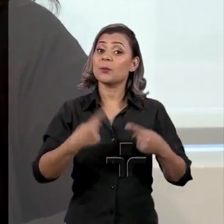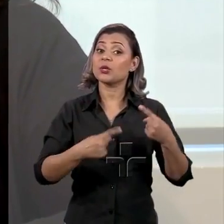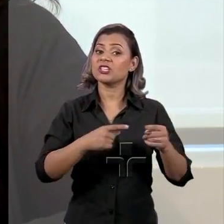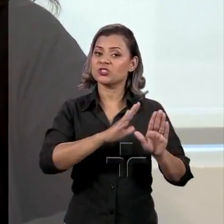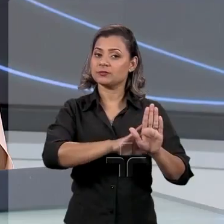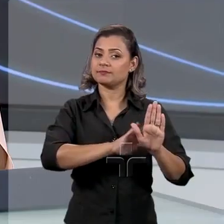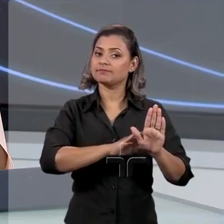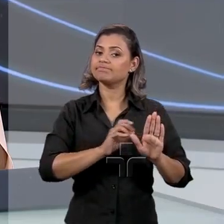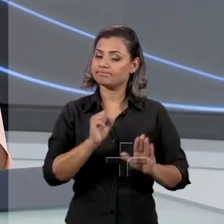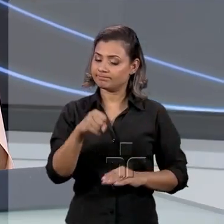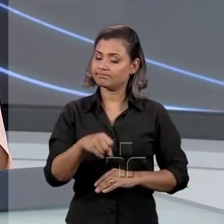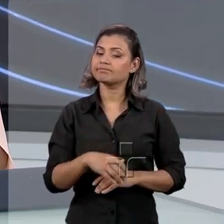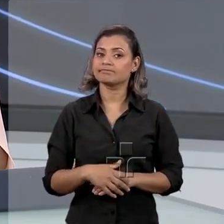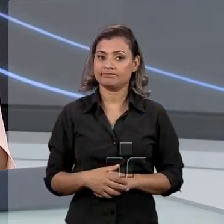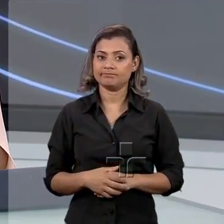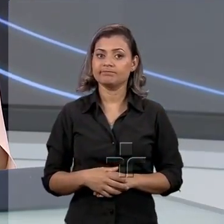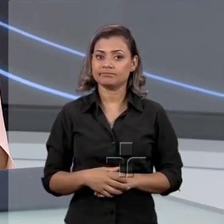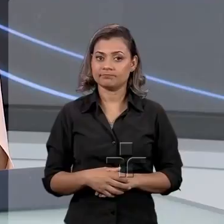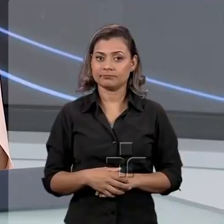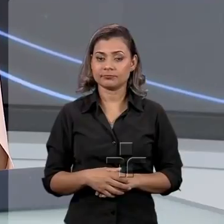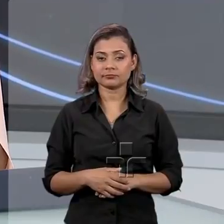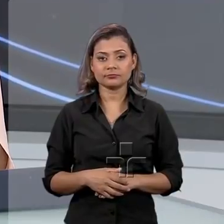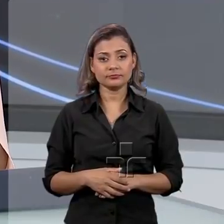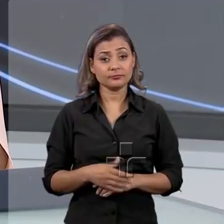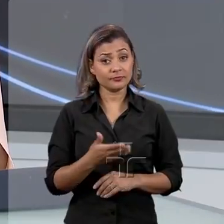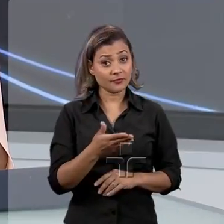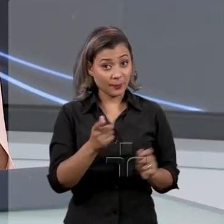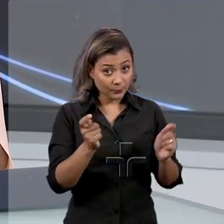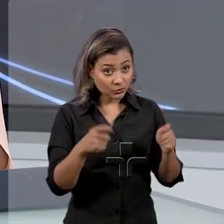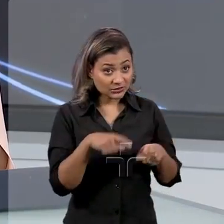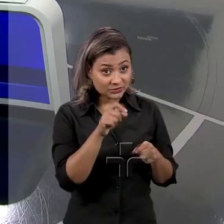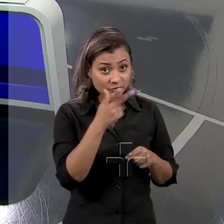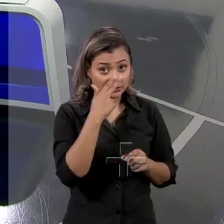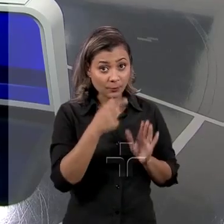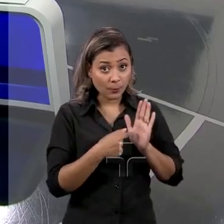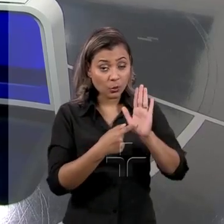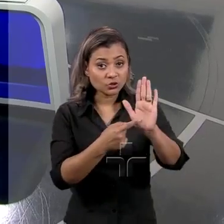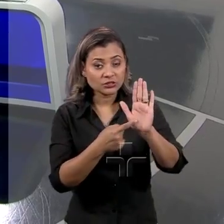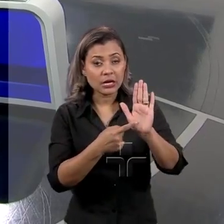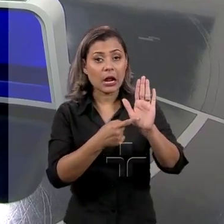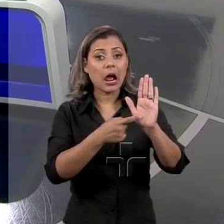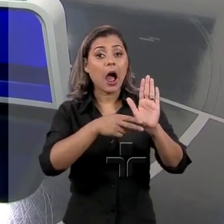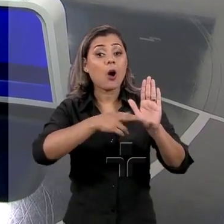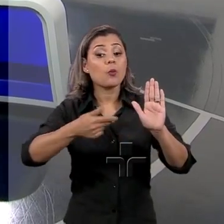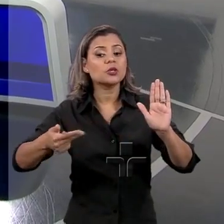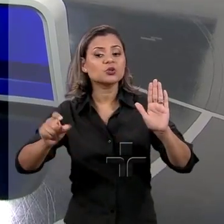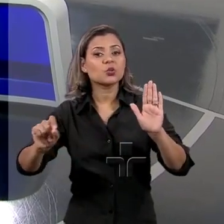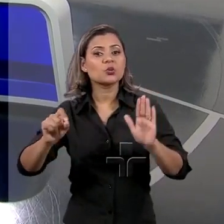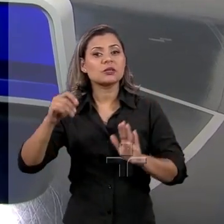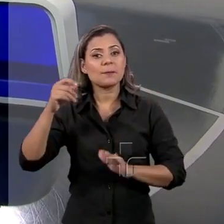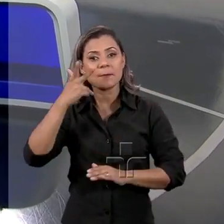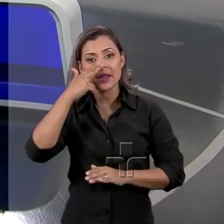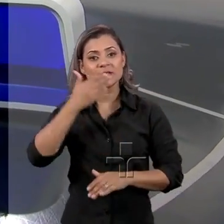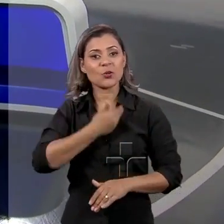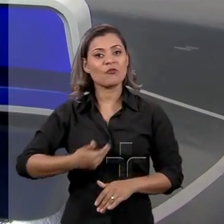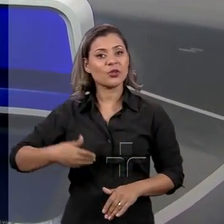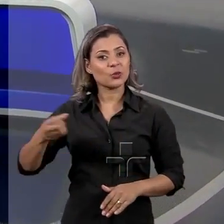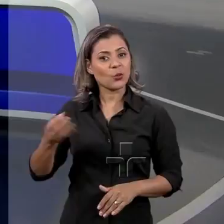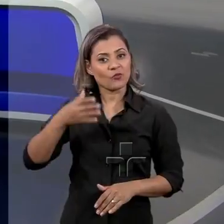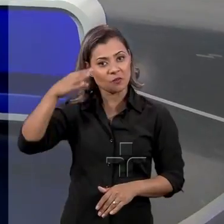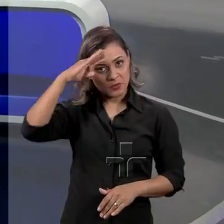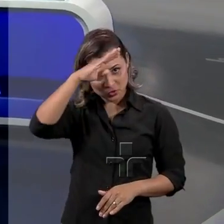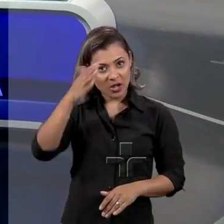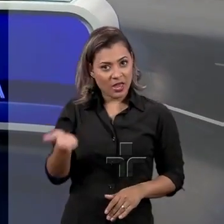política. Ali, então já é possível apontar algumas sinalizações do novo governo em relação ao